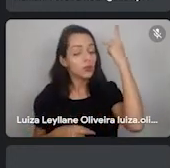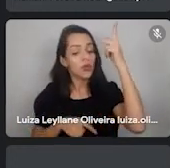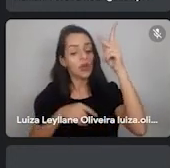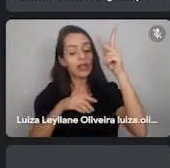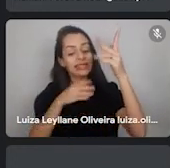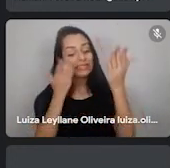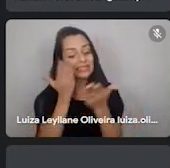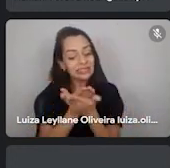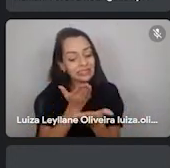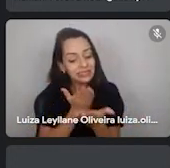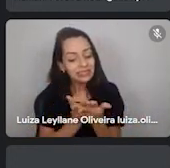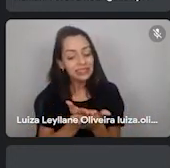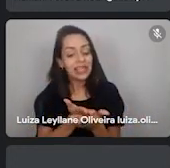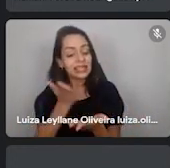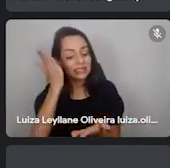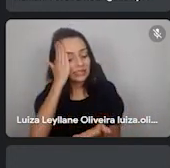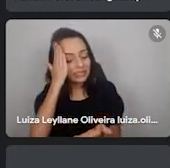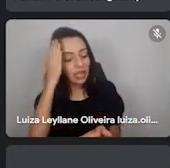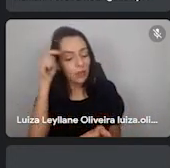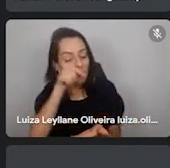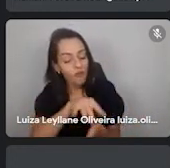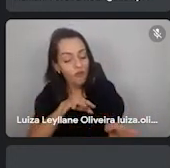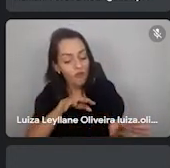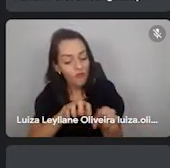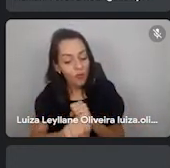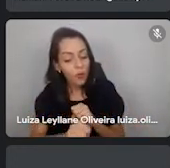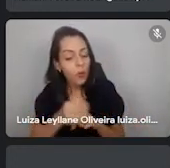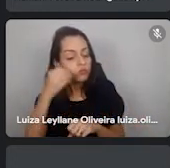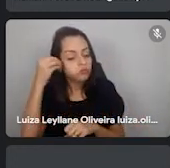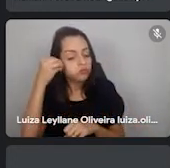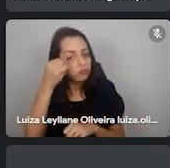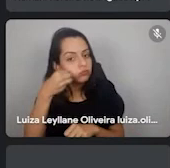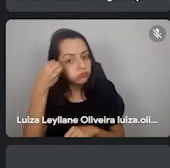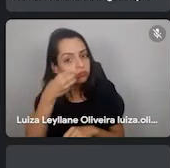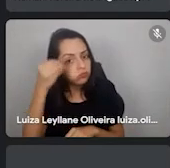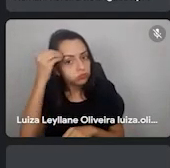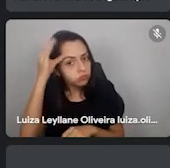conhecimento, mas é muito pouco.